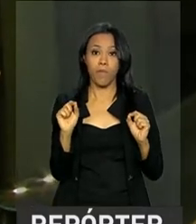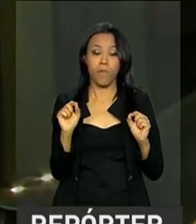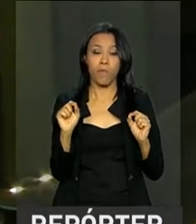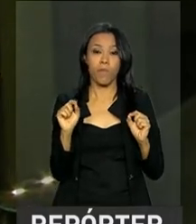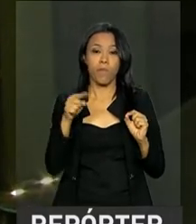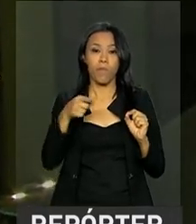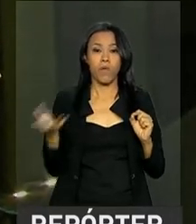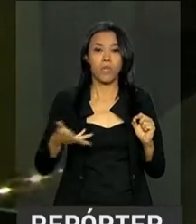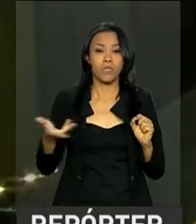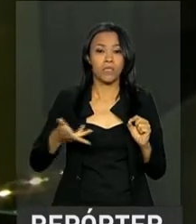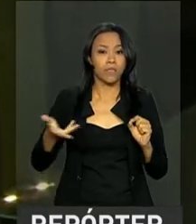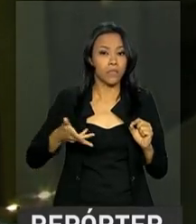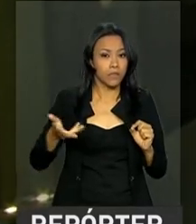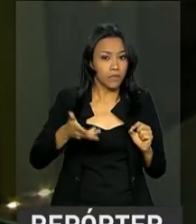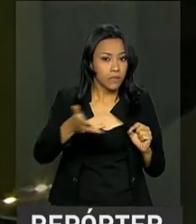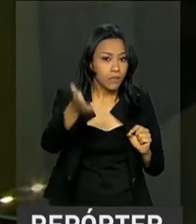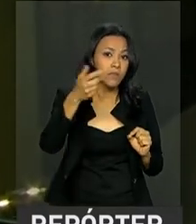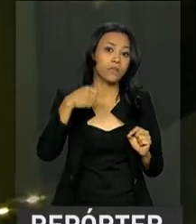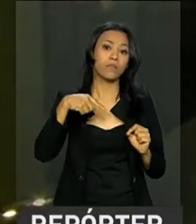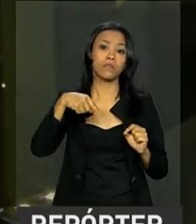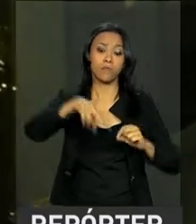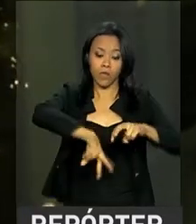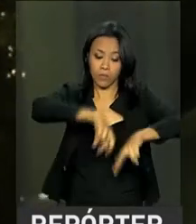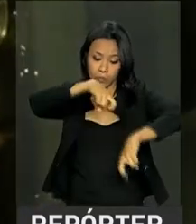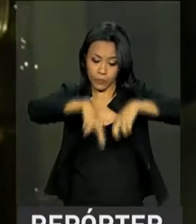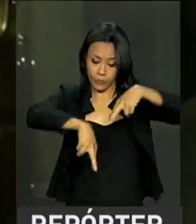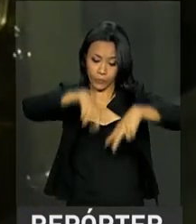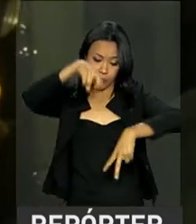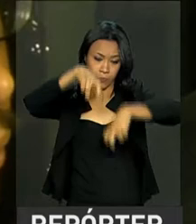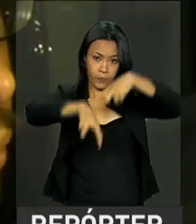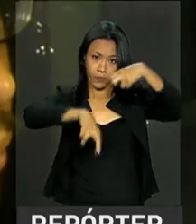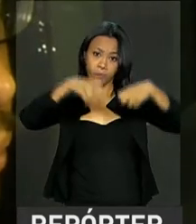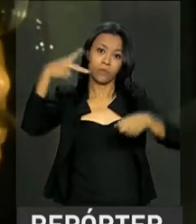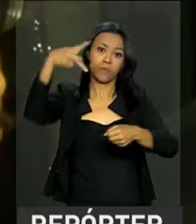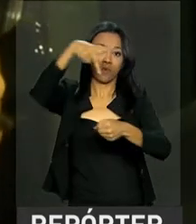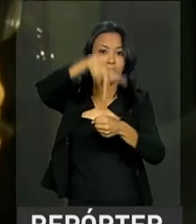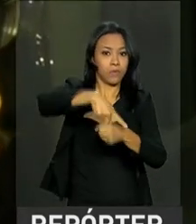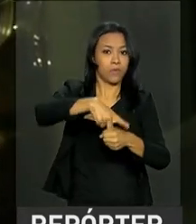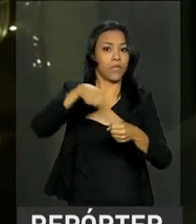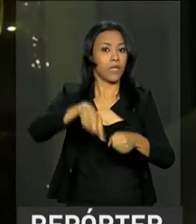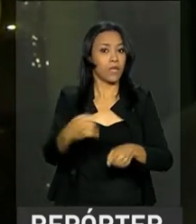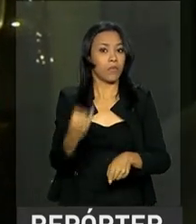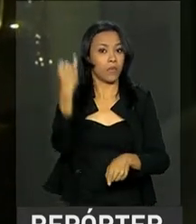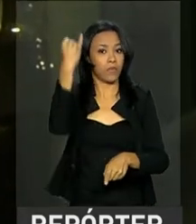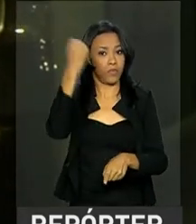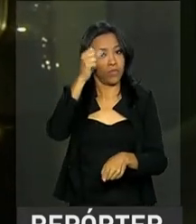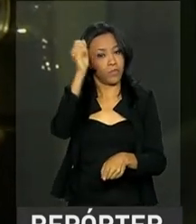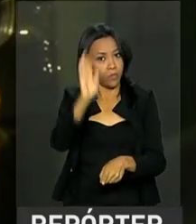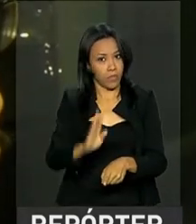uma aceleração da exploração do pré-sal, que é extremamente relevante para o país.